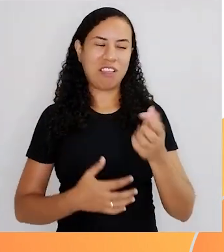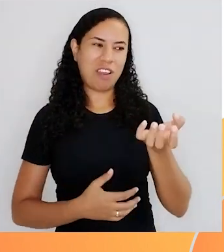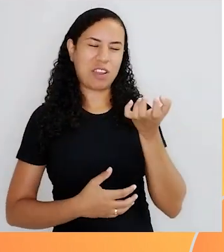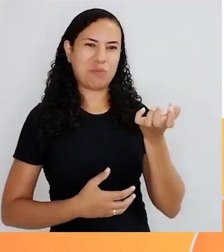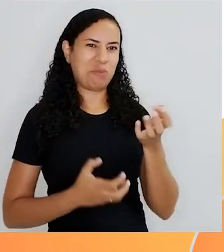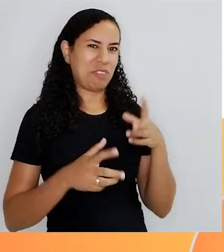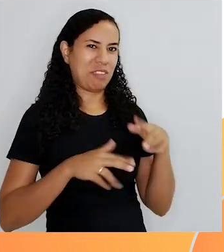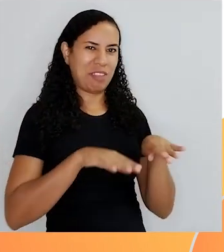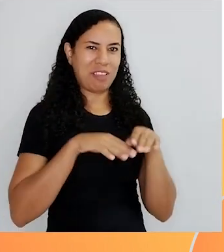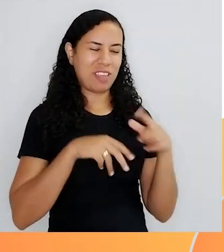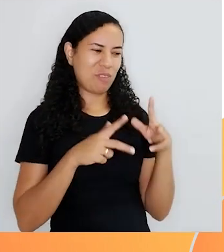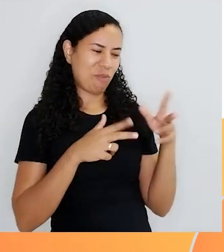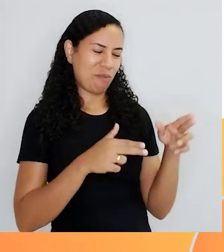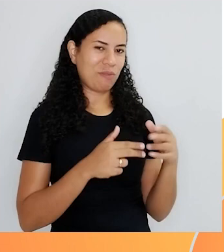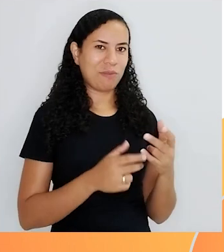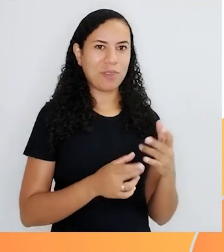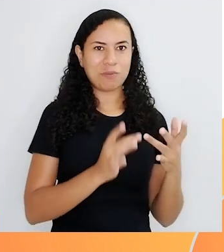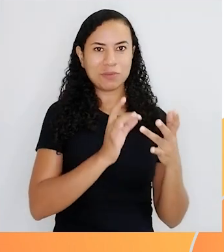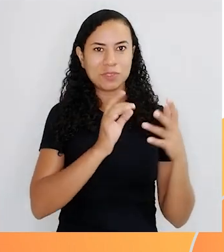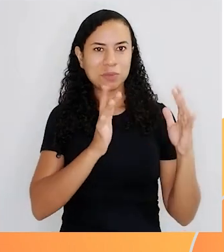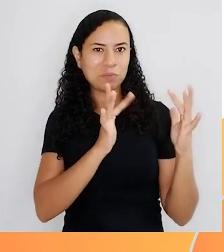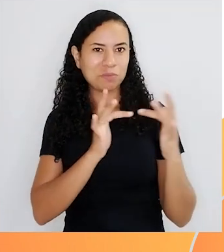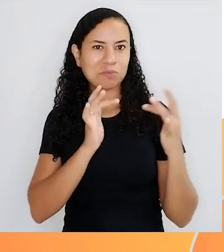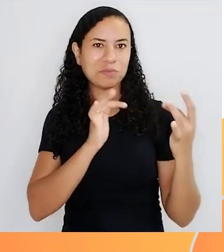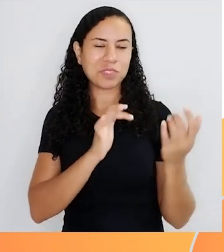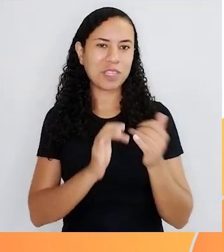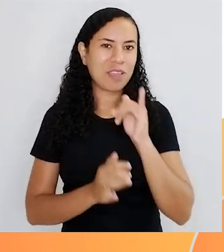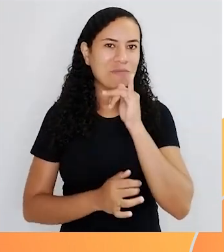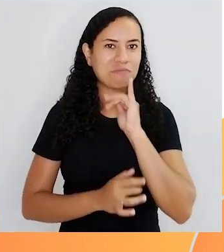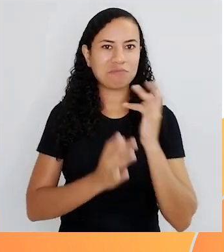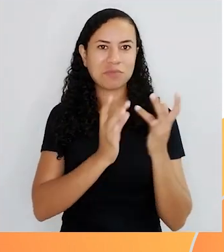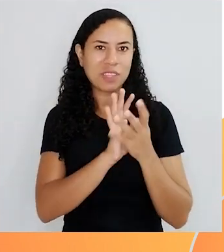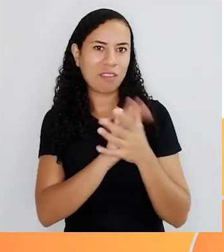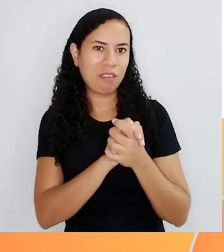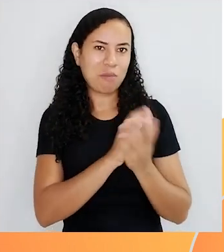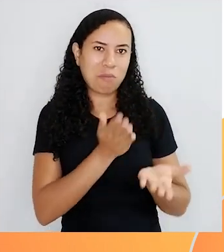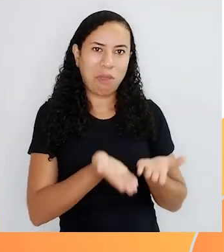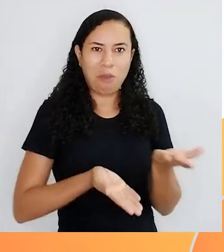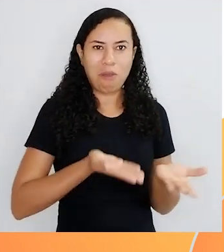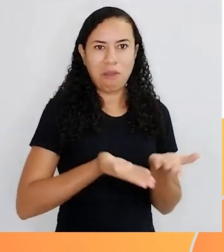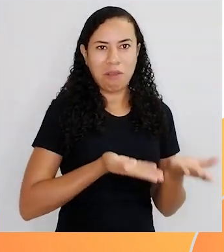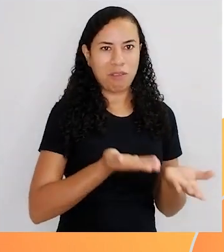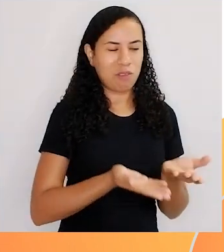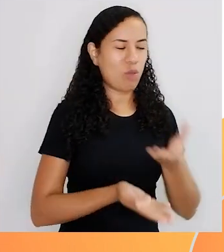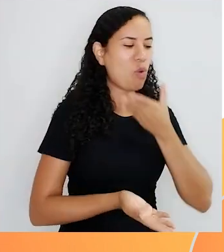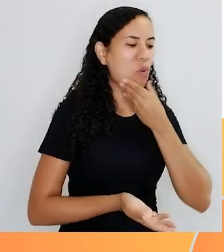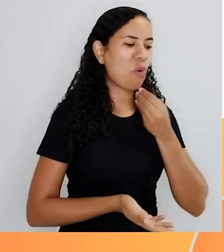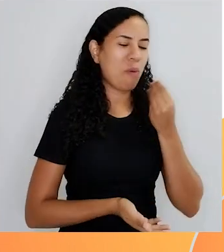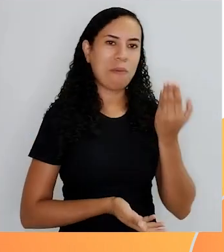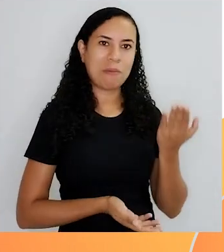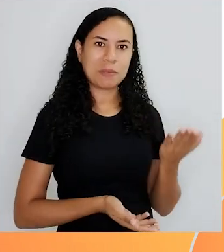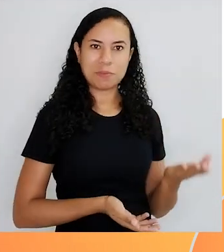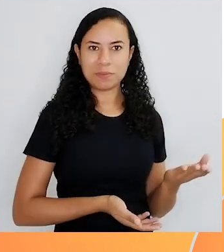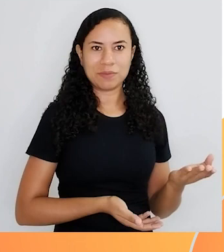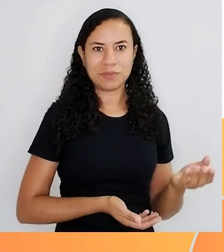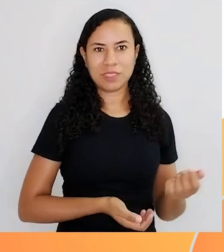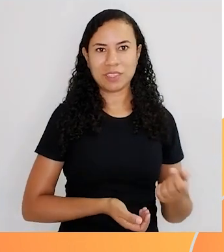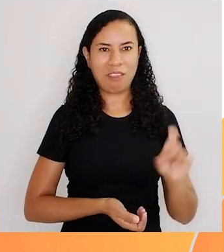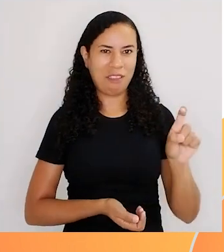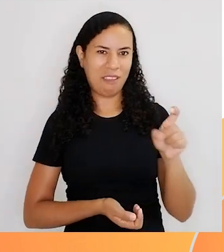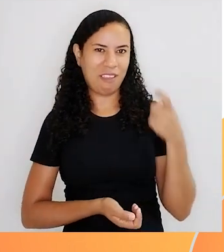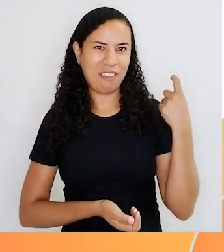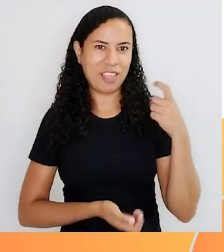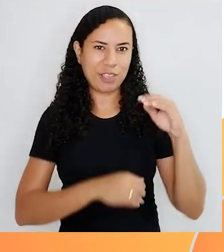ali uma relação de subserviência com o príncipe, ex-rã, no